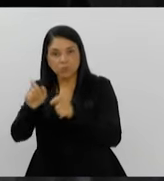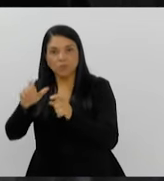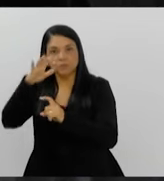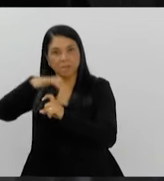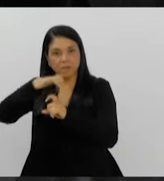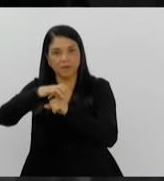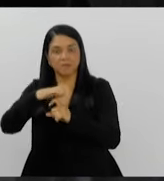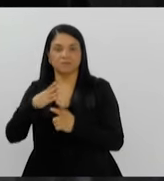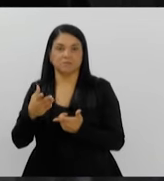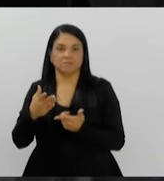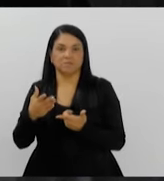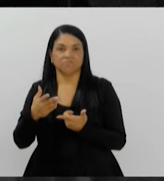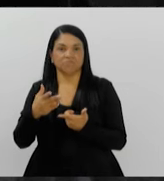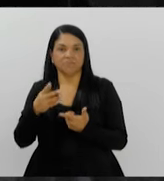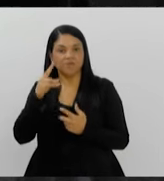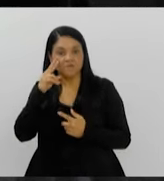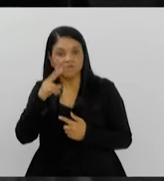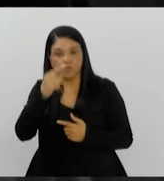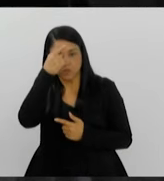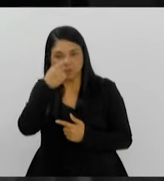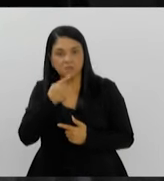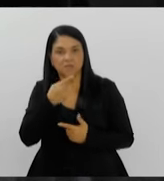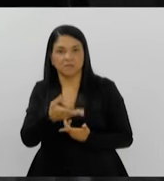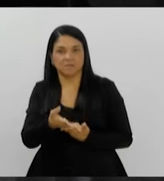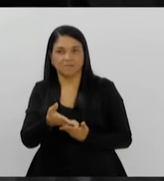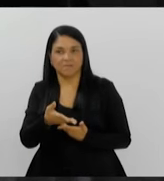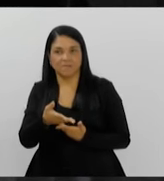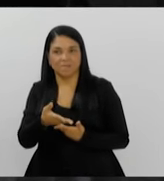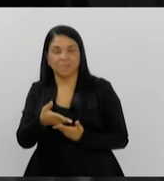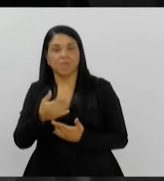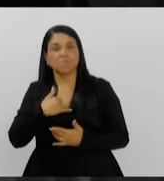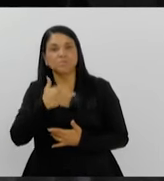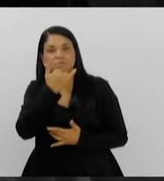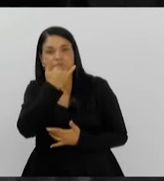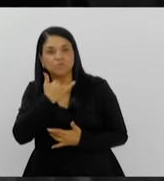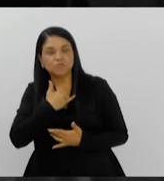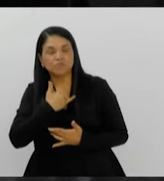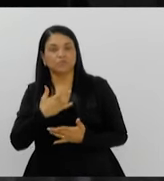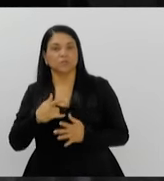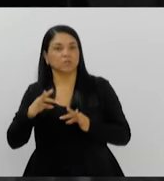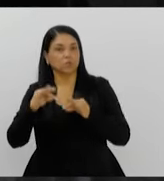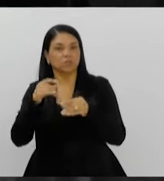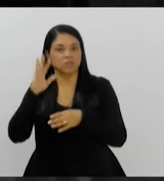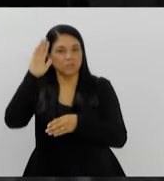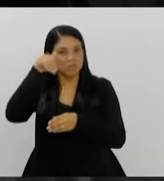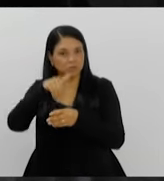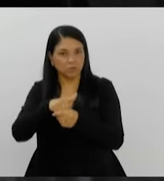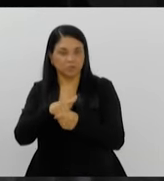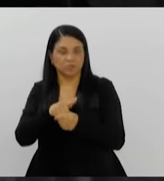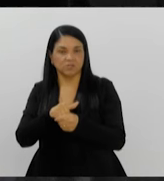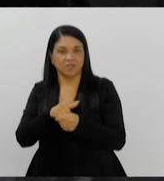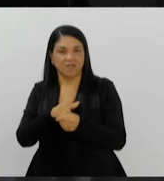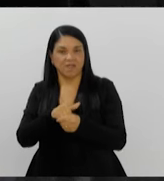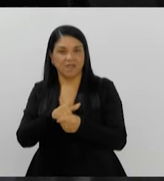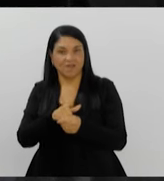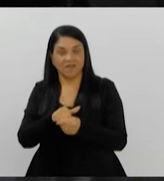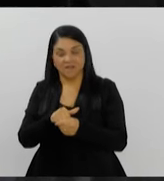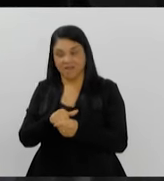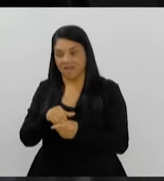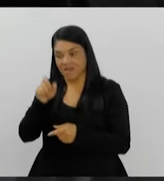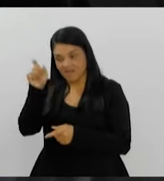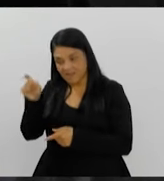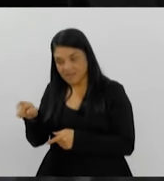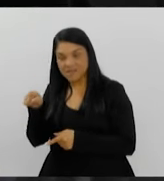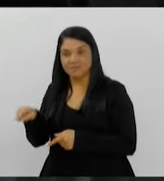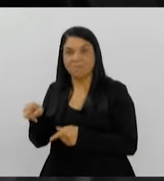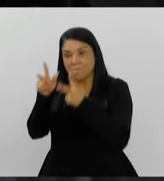cena daquelas peço desculpa a todos os eleitores do Rio de Janeiro agora eles seguiram o mesmo roteiro